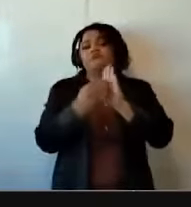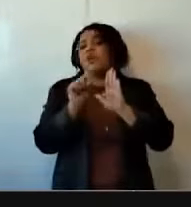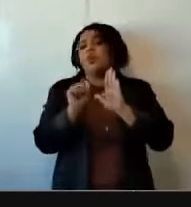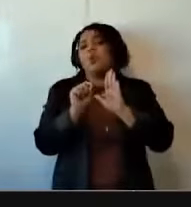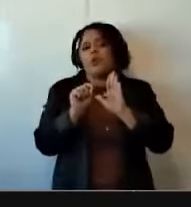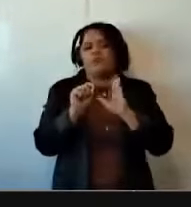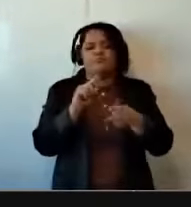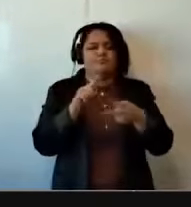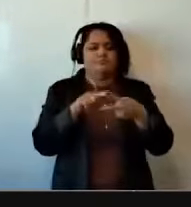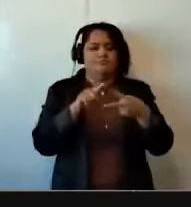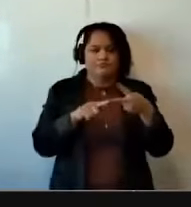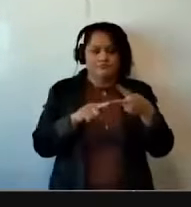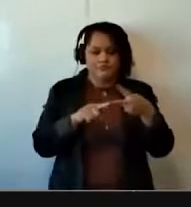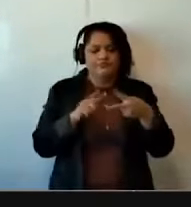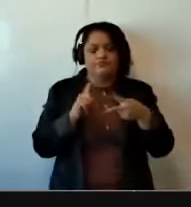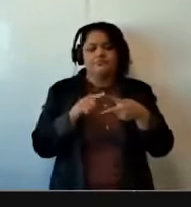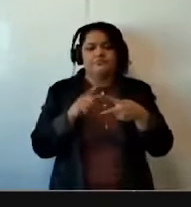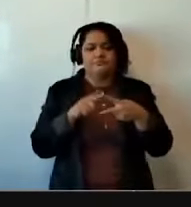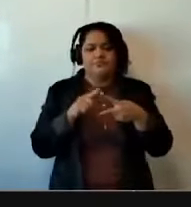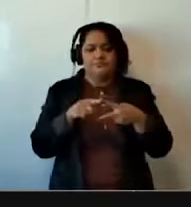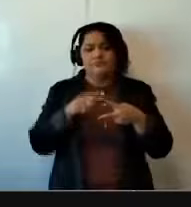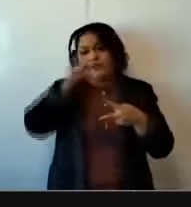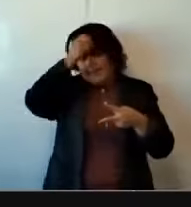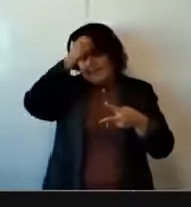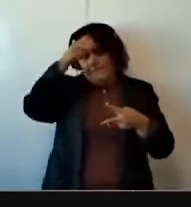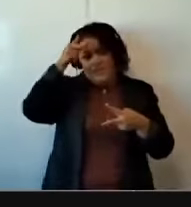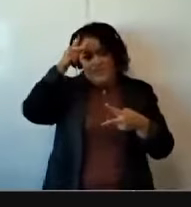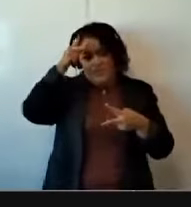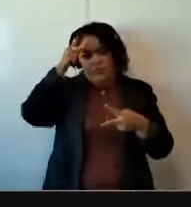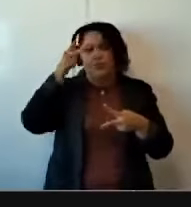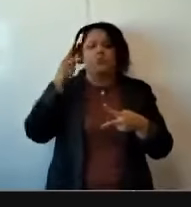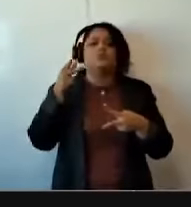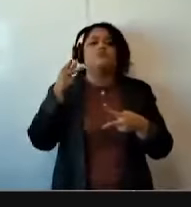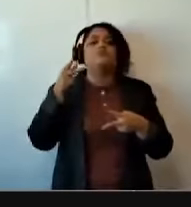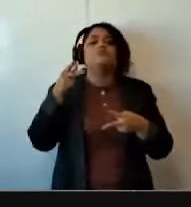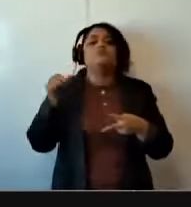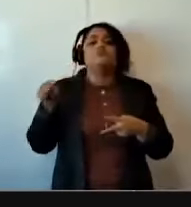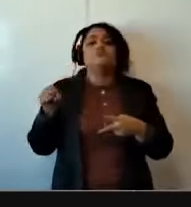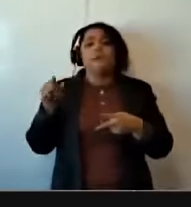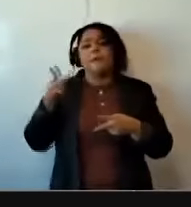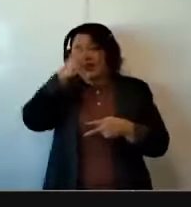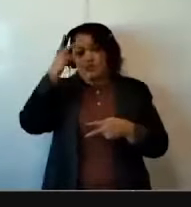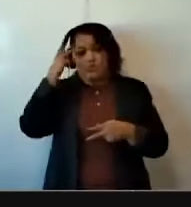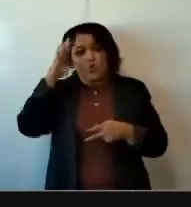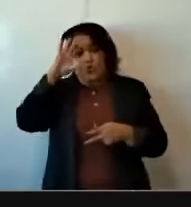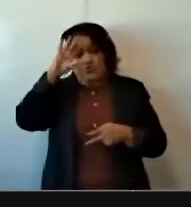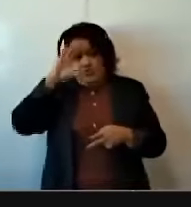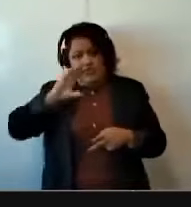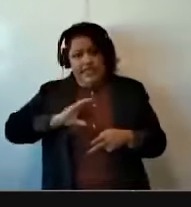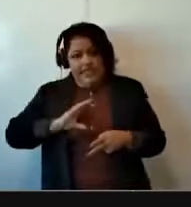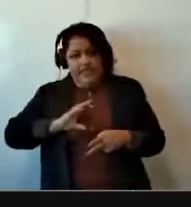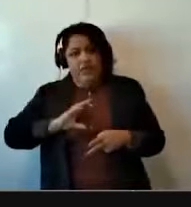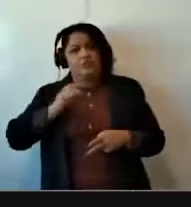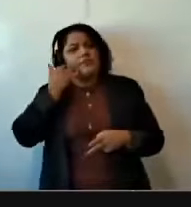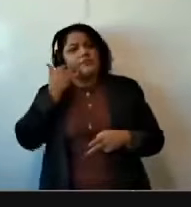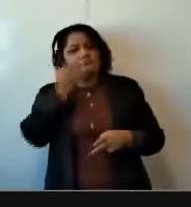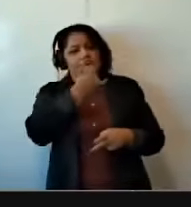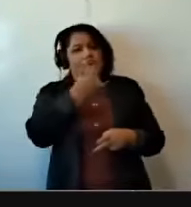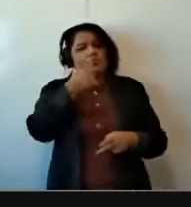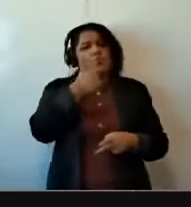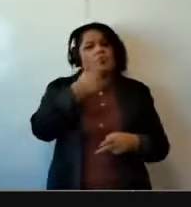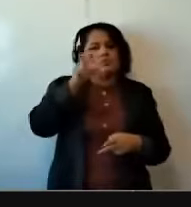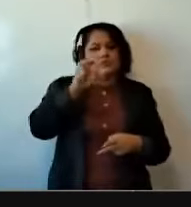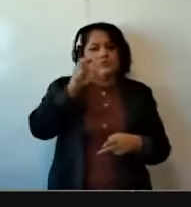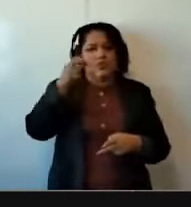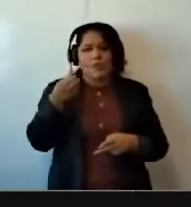da Prefeitura para receber o chamado do morador, do cidadão, que vai lá ligar para um 56, vai abrir uma mensagem